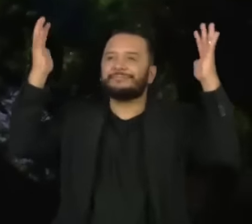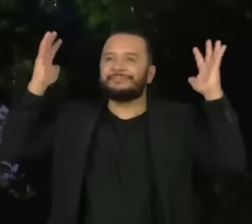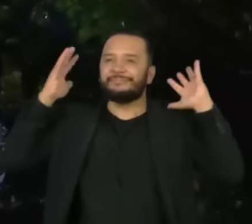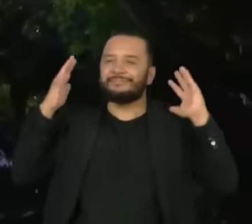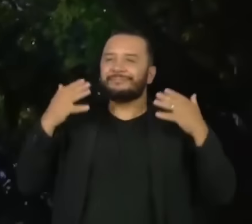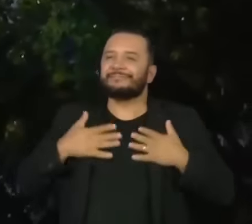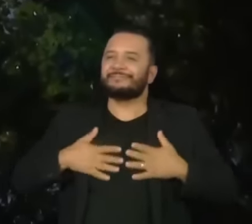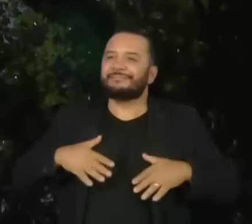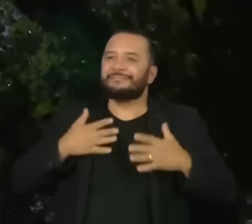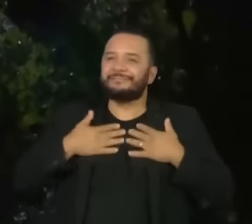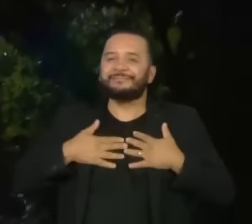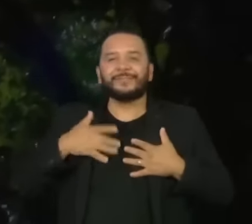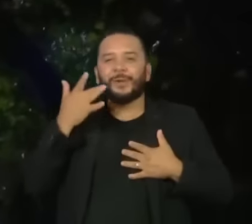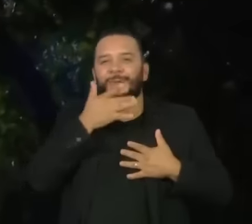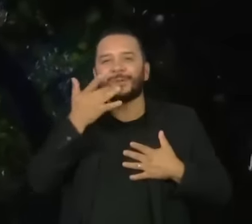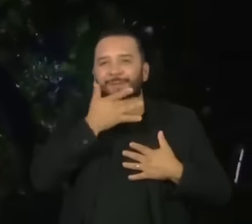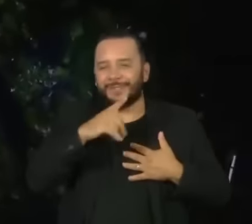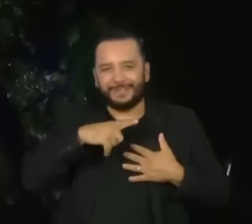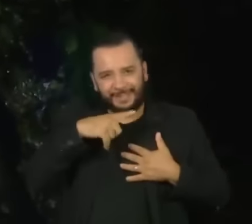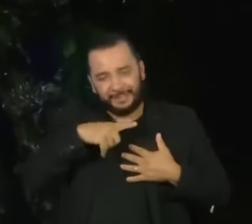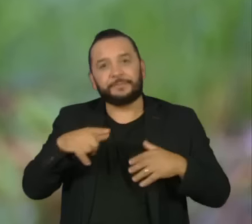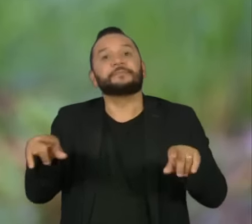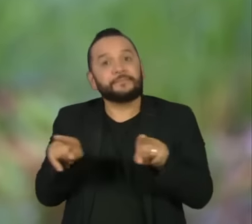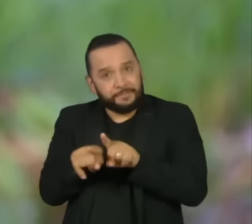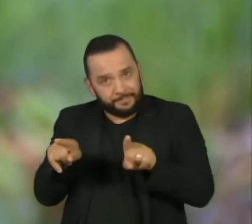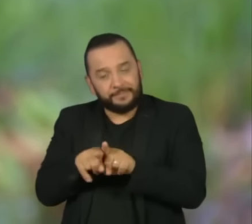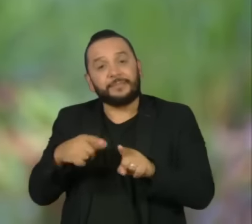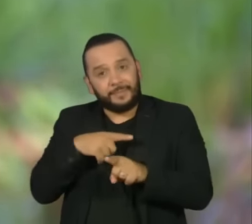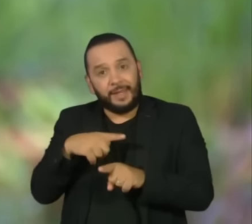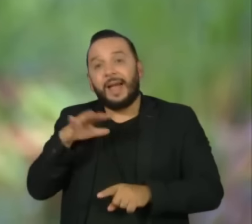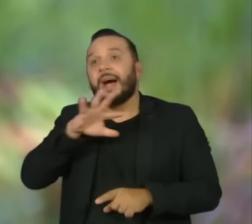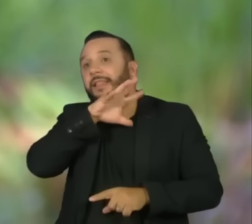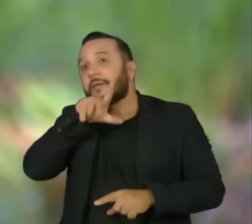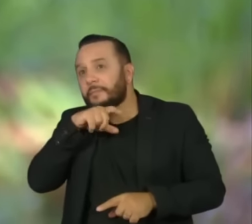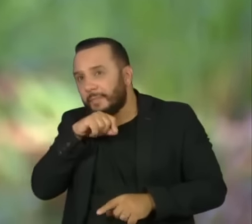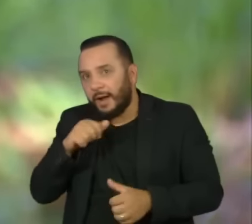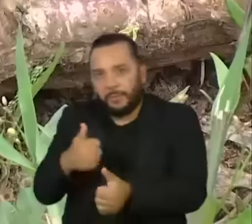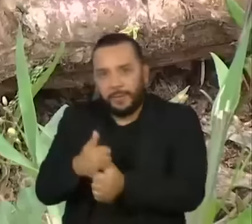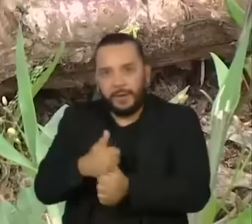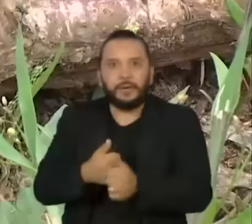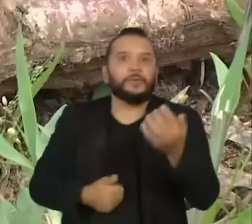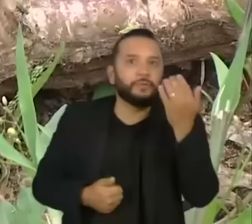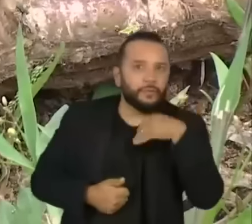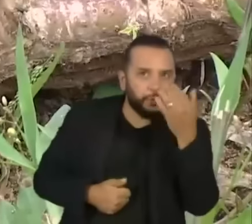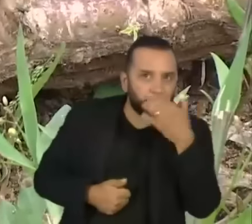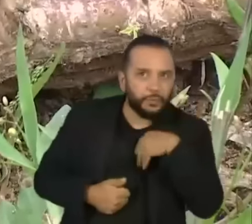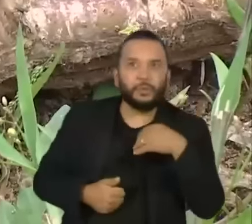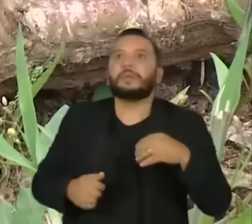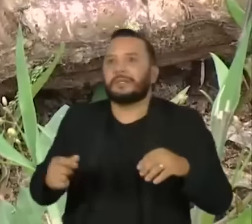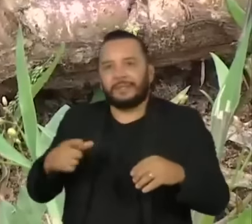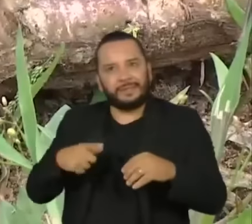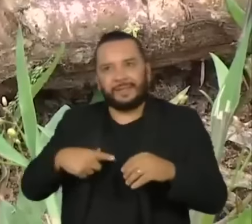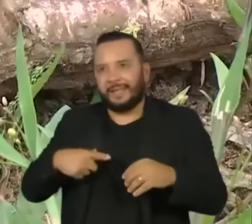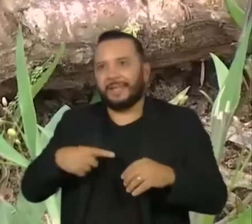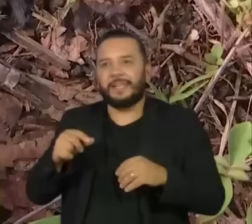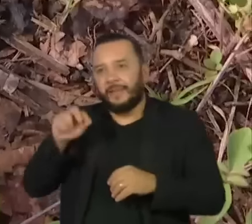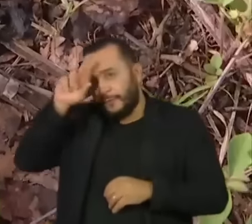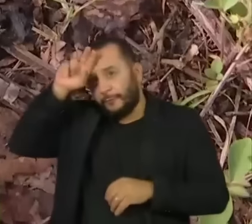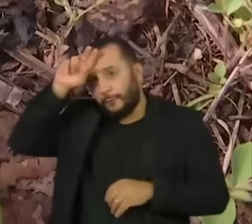na biomassa, a gente traz animais para o sistema, né? Muita fruta, muita biodiversidade,